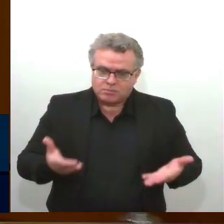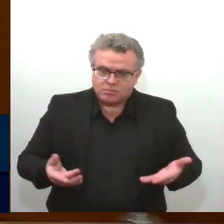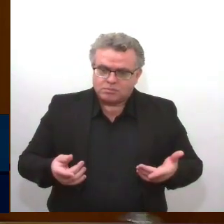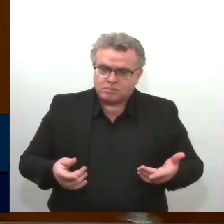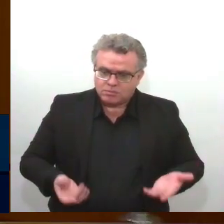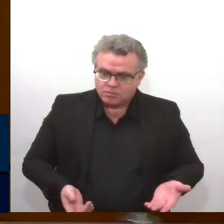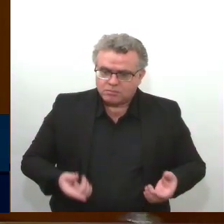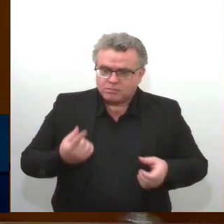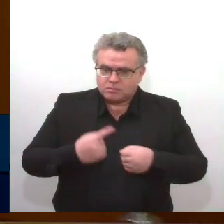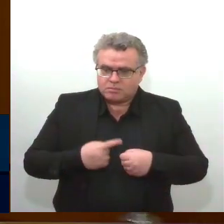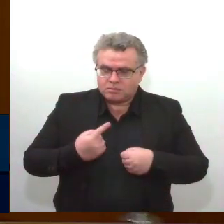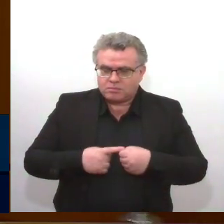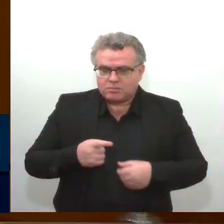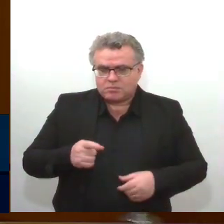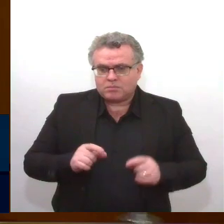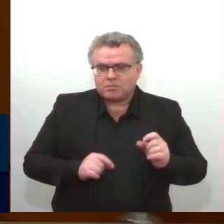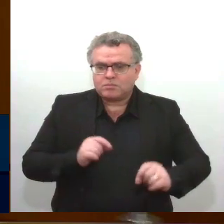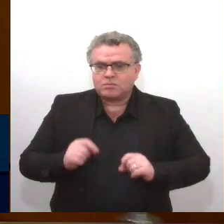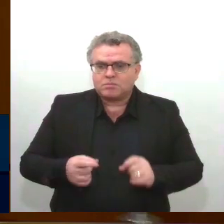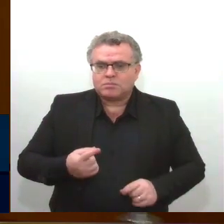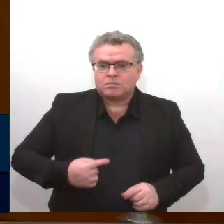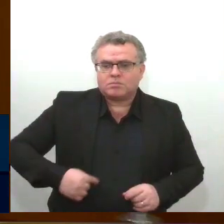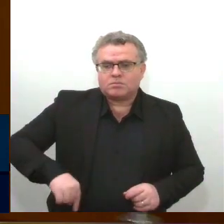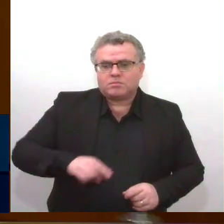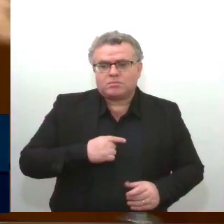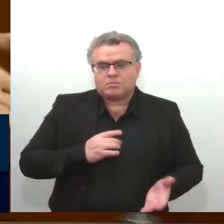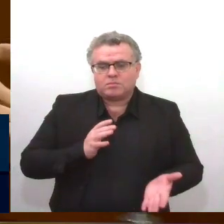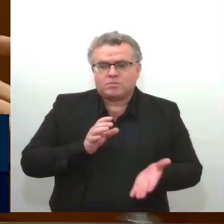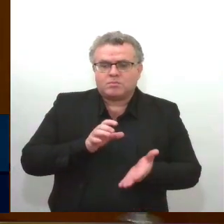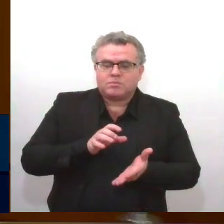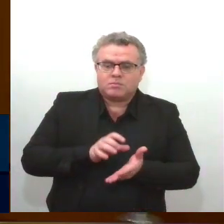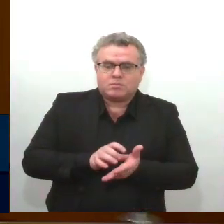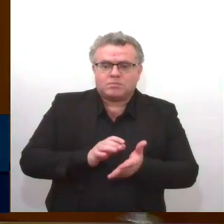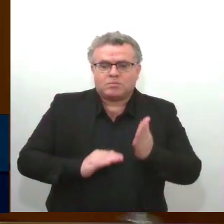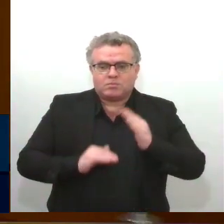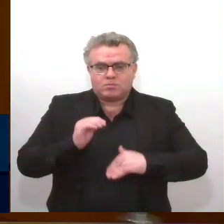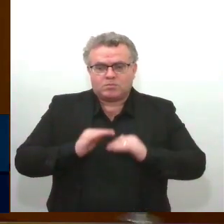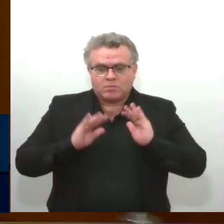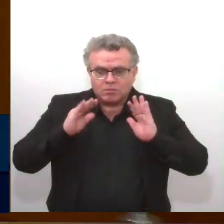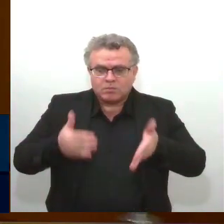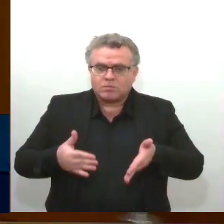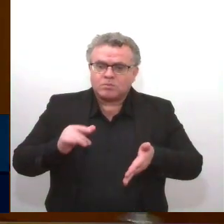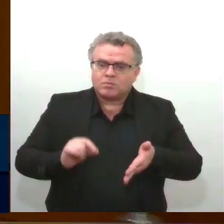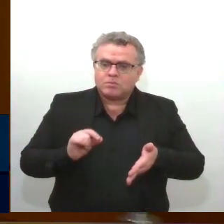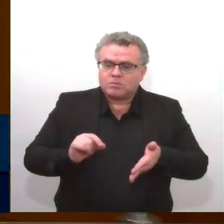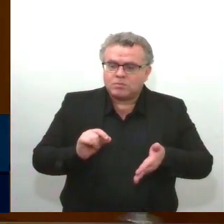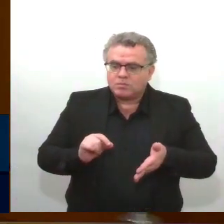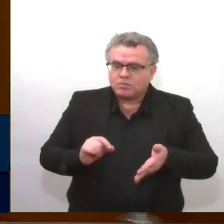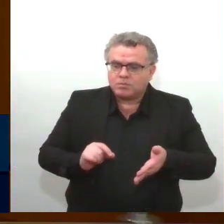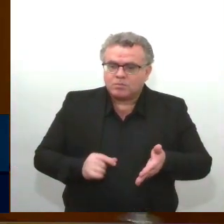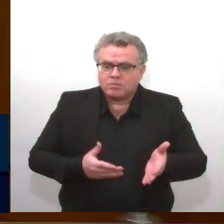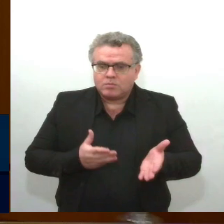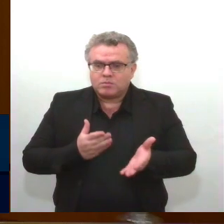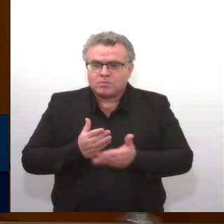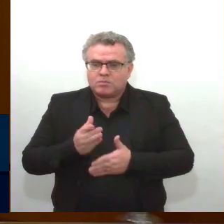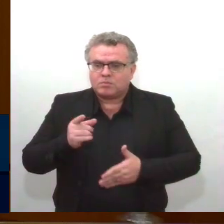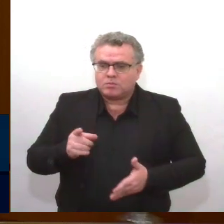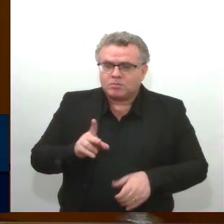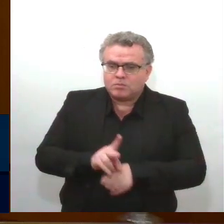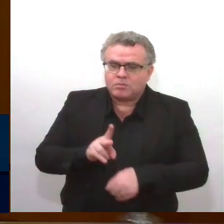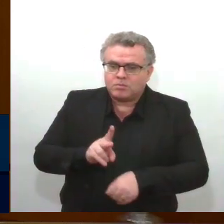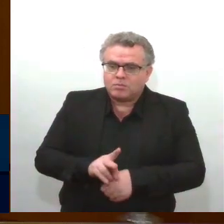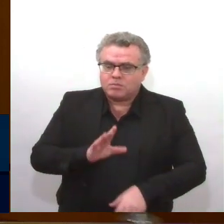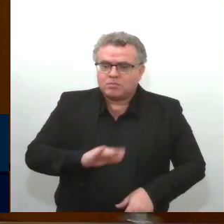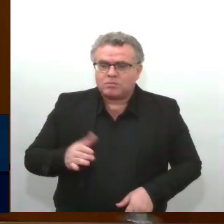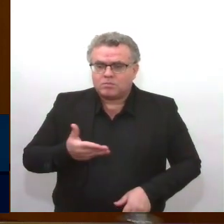ideia Nossa era um Centro de Especialidades a gente espera que quem venceu a eleição cuide dessas crianças porque muitas vezes a mãe não